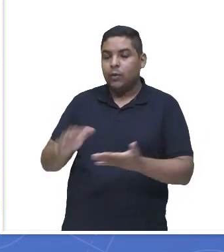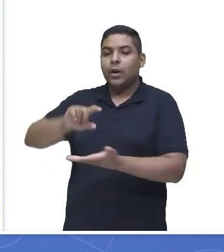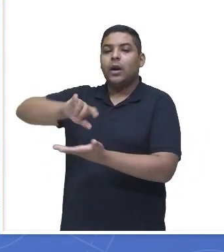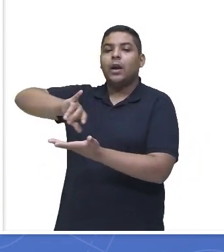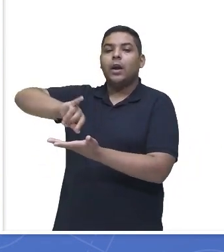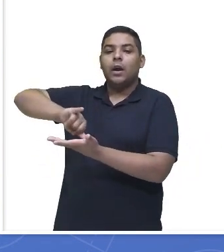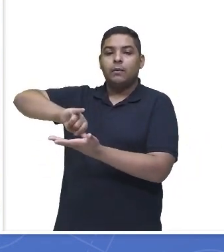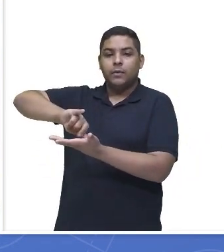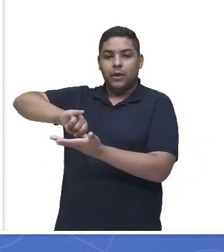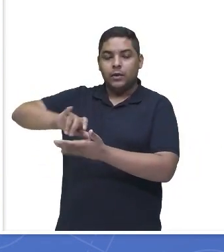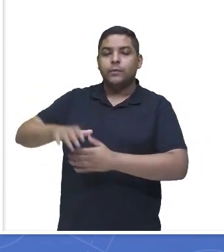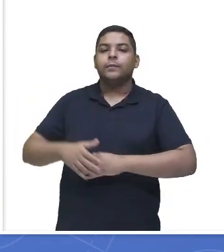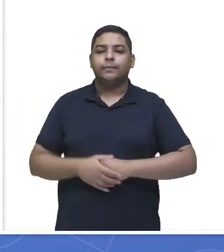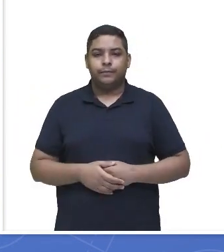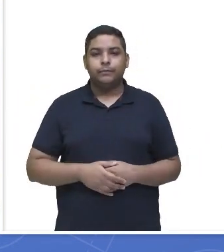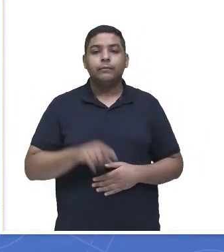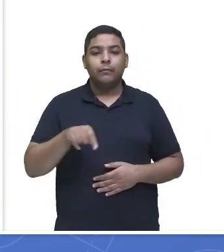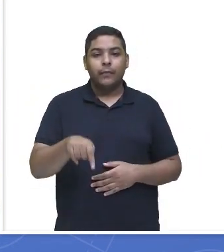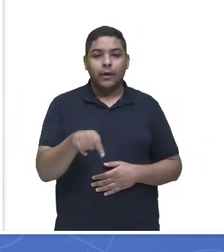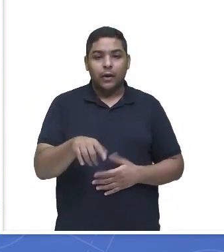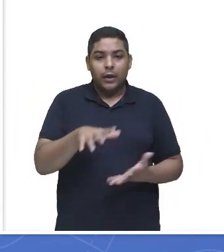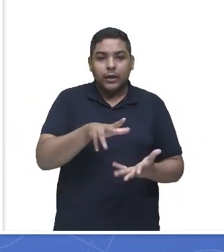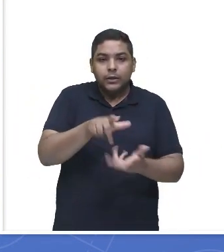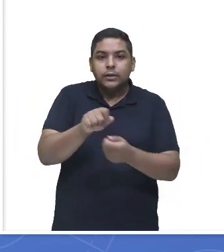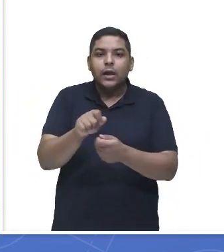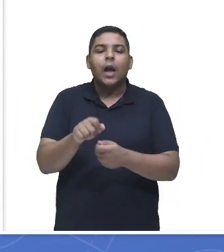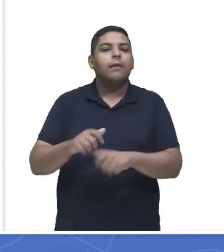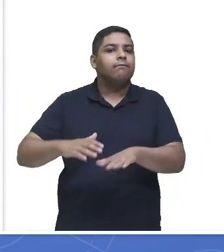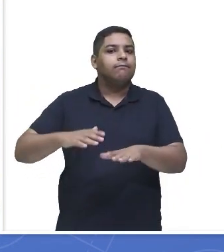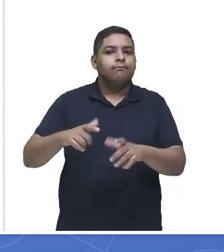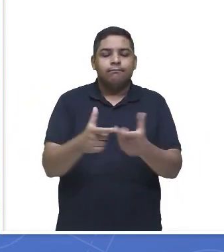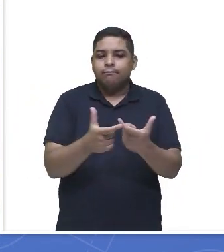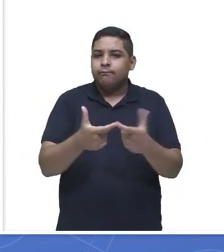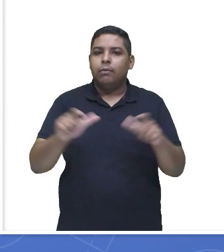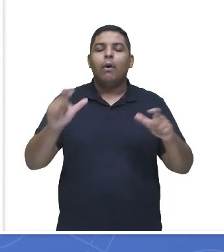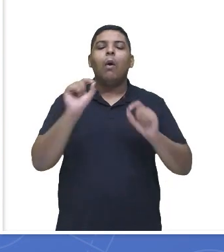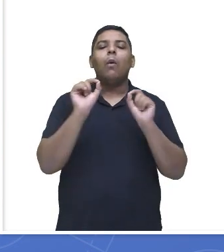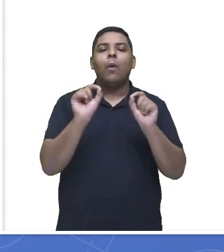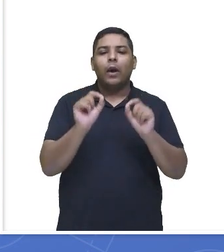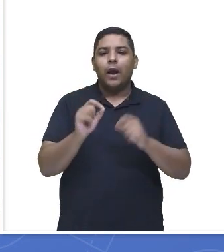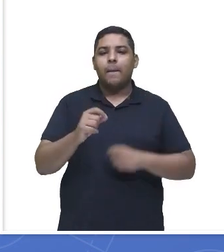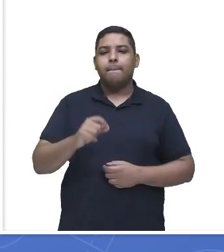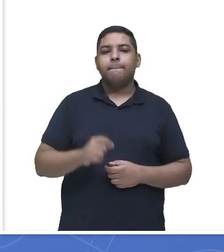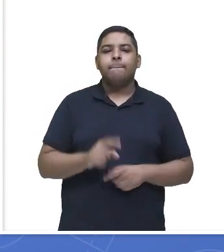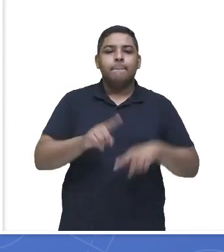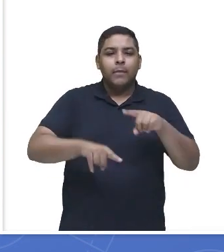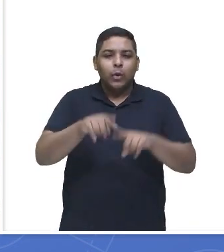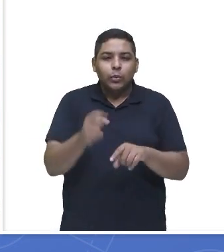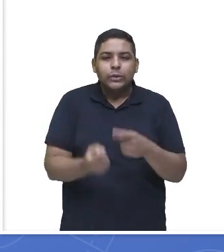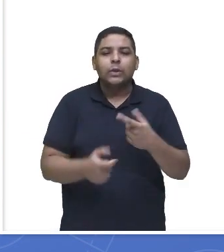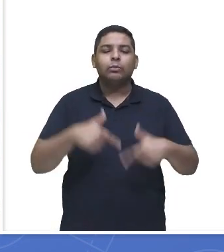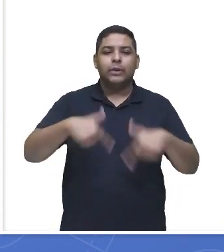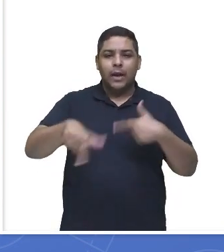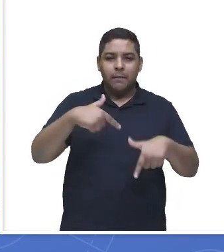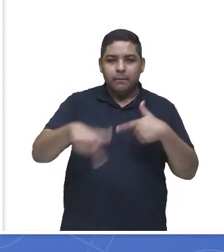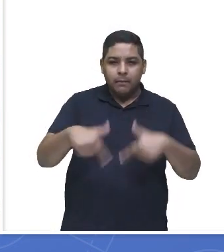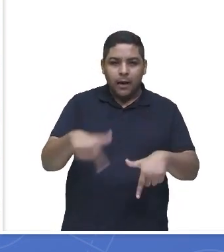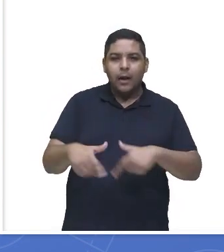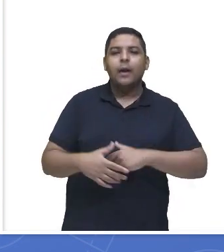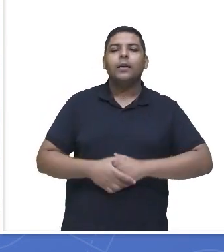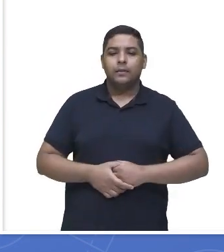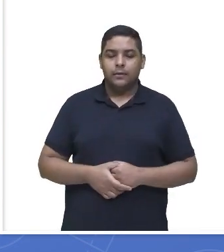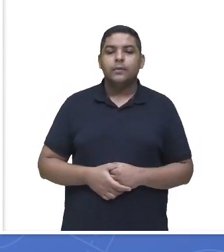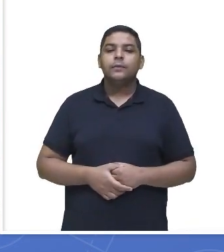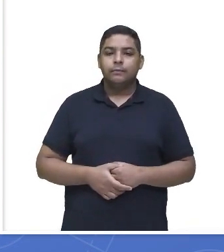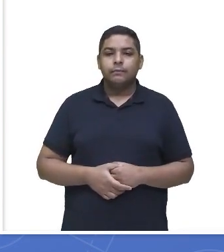onde a terra era o bem maior, vamos dizer assim, a produção da terra, né, o trabalho na terra, e passa para um